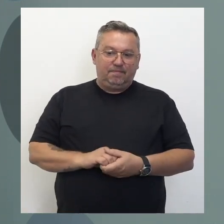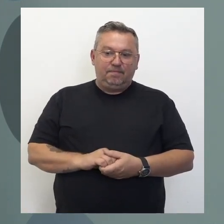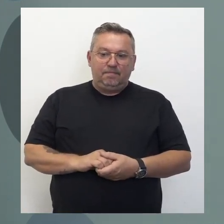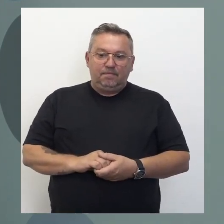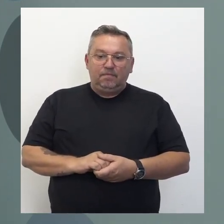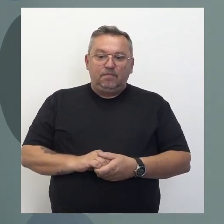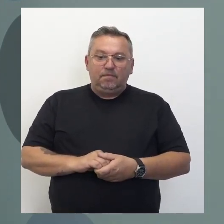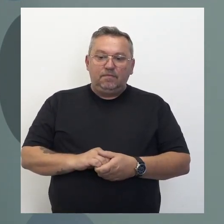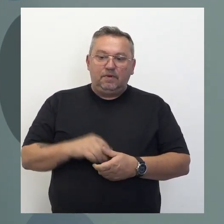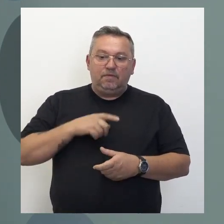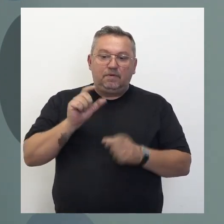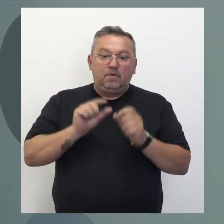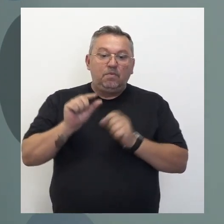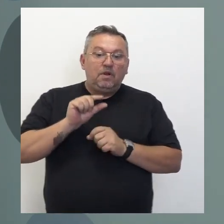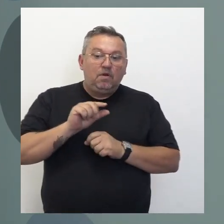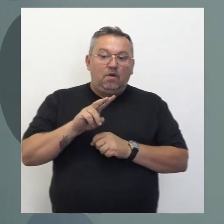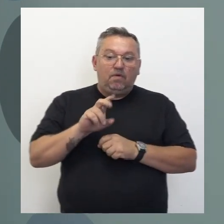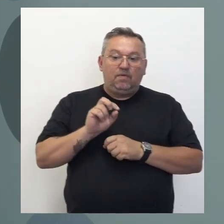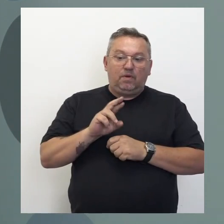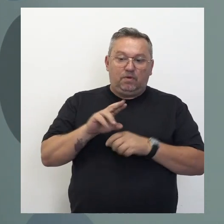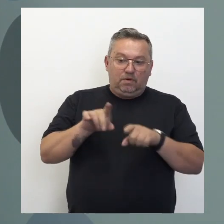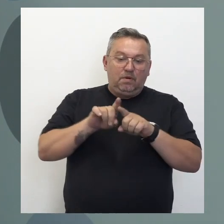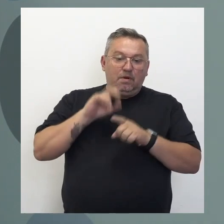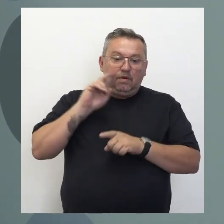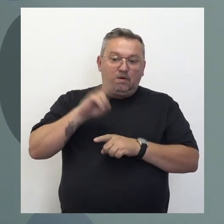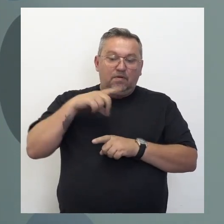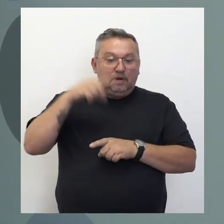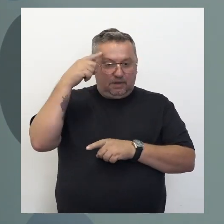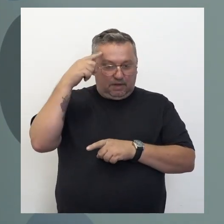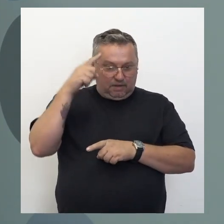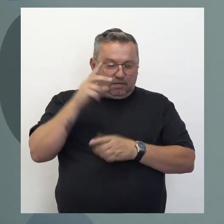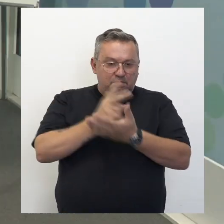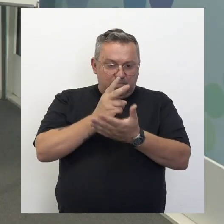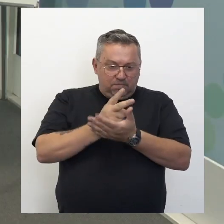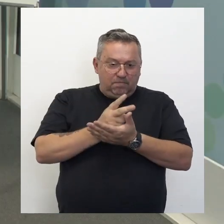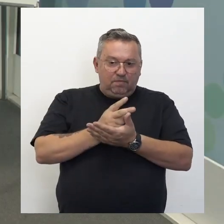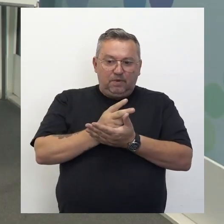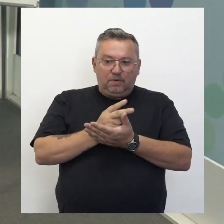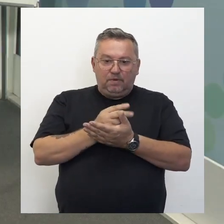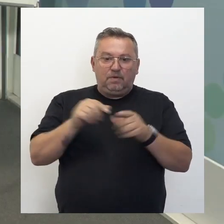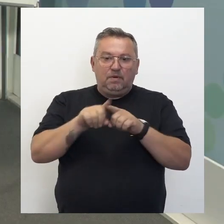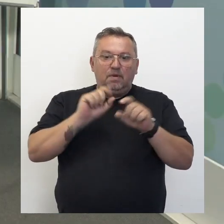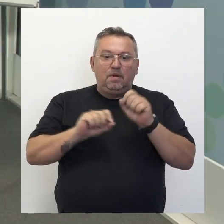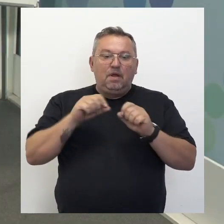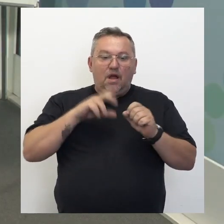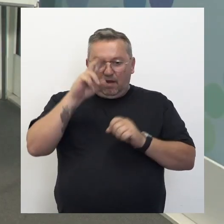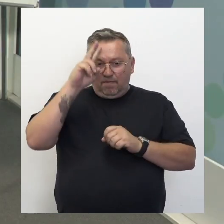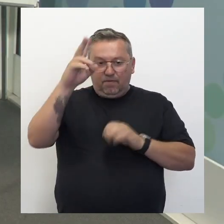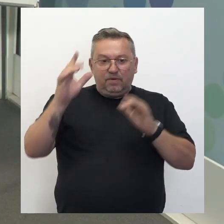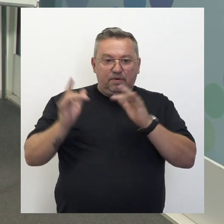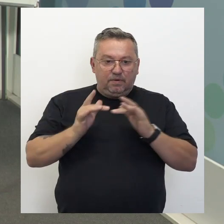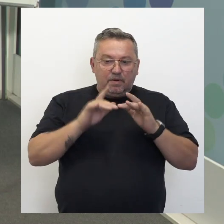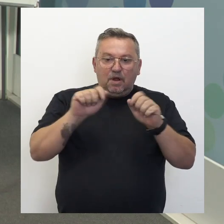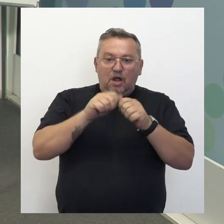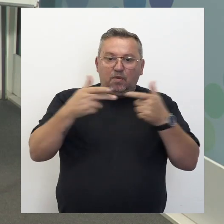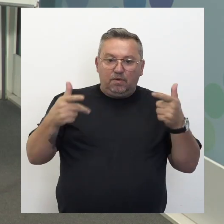Que vai ter o menor valor. Deu pegar a ideia, mais ou menos? A força, então, está relacionada à produção de